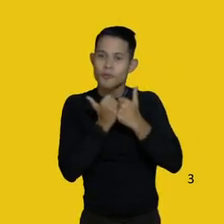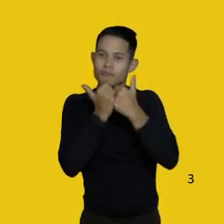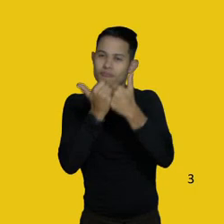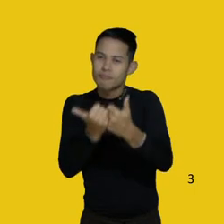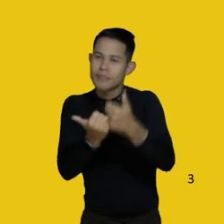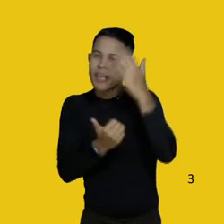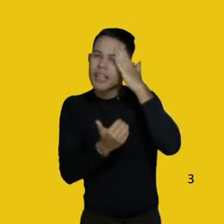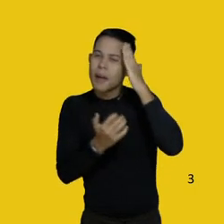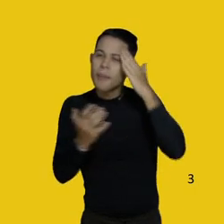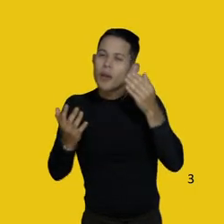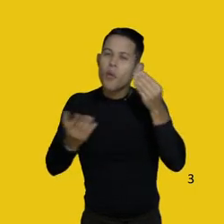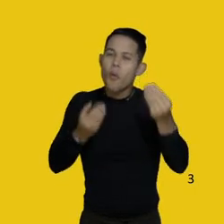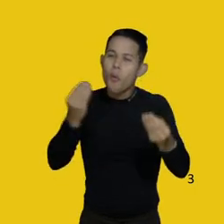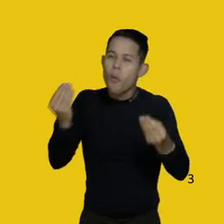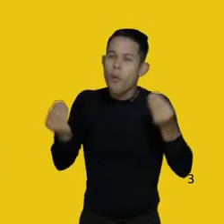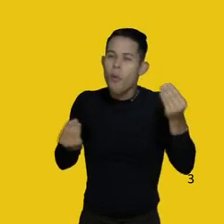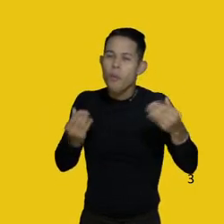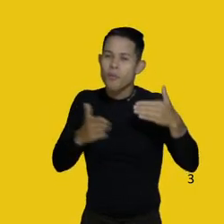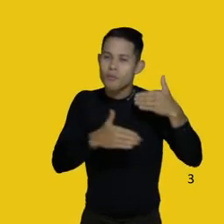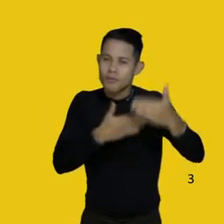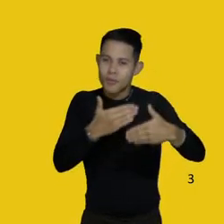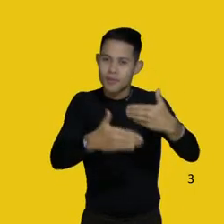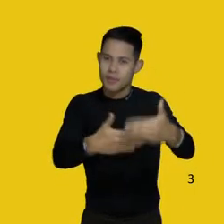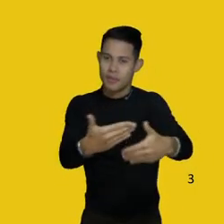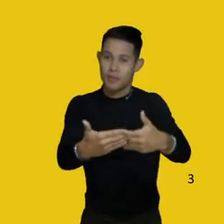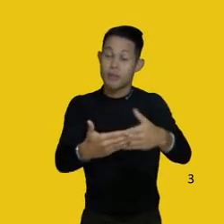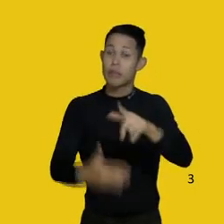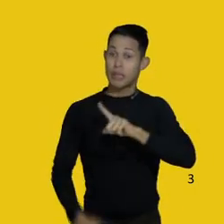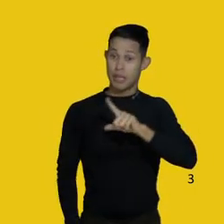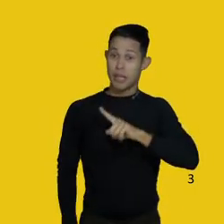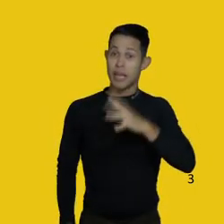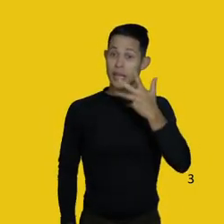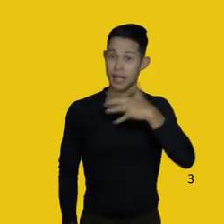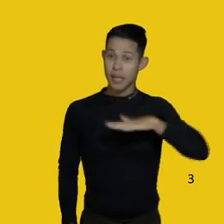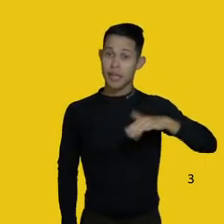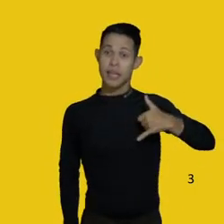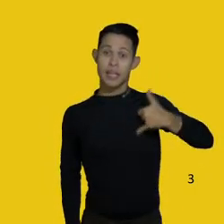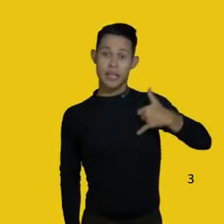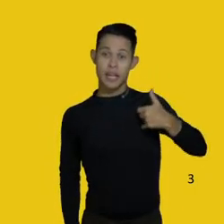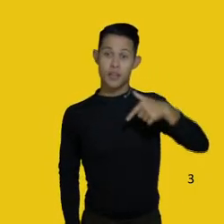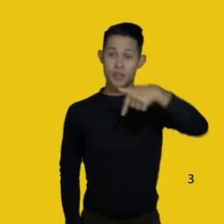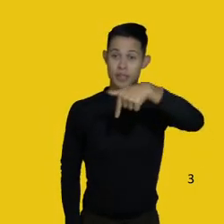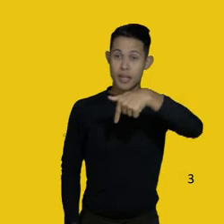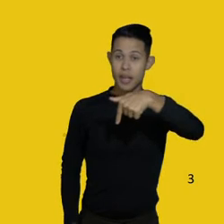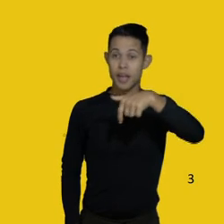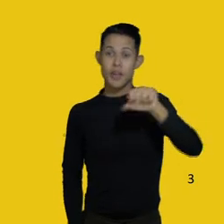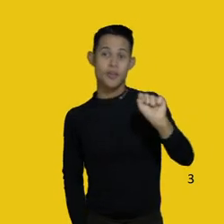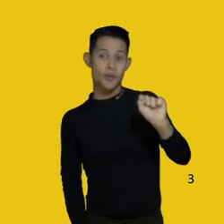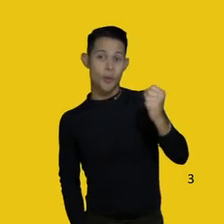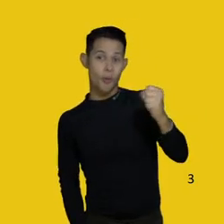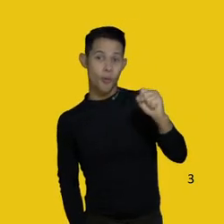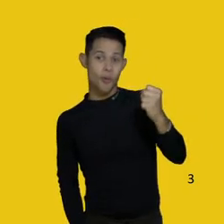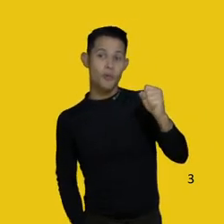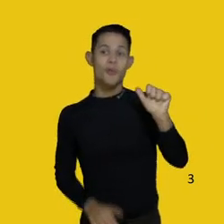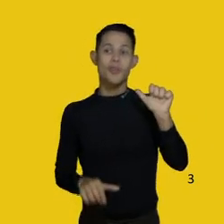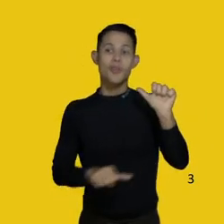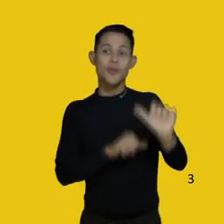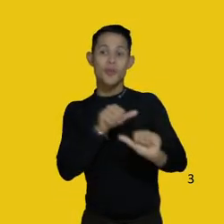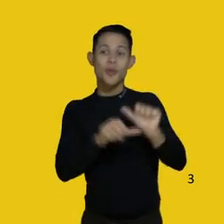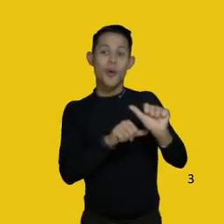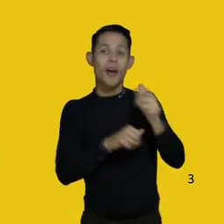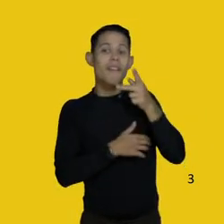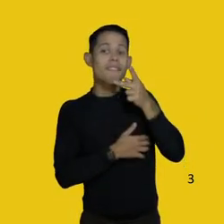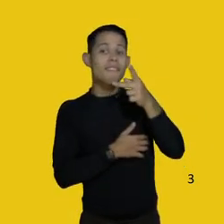criança troca a gente recebe crianças de 7 8 anos que ainda tem trocas na fala então eles trocam o p pelo B na